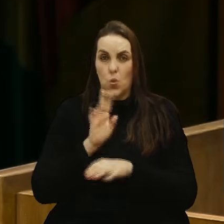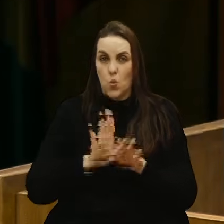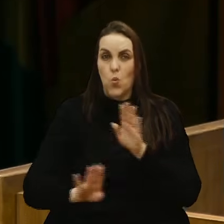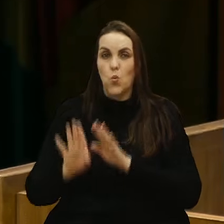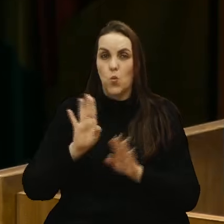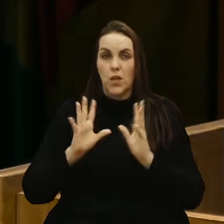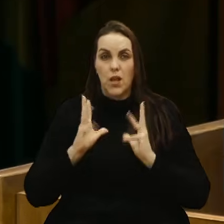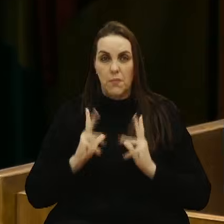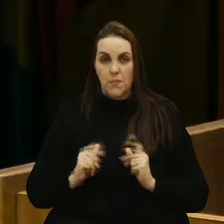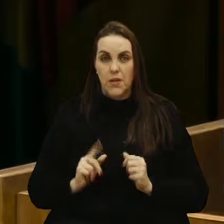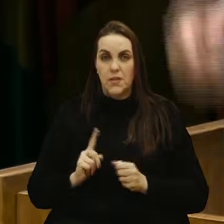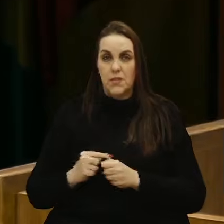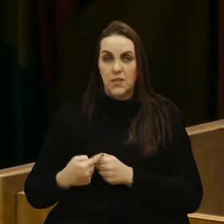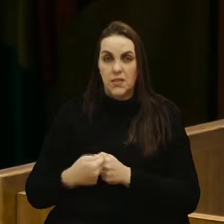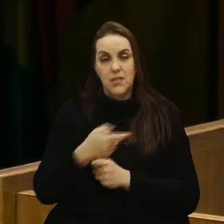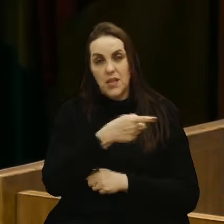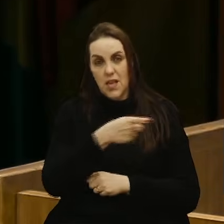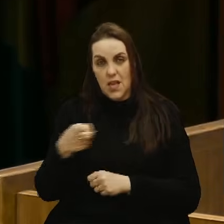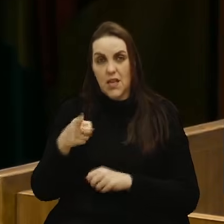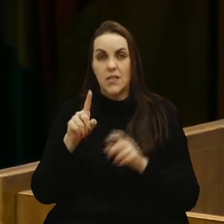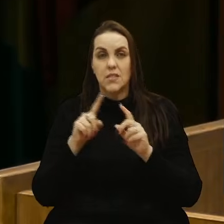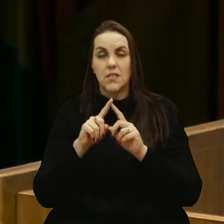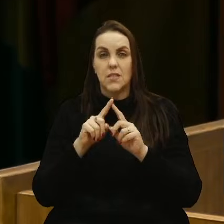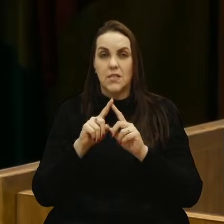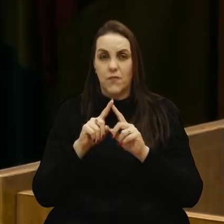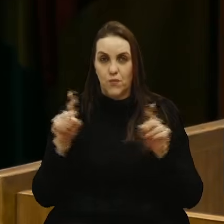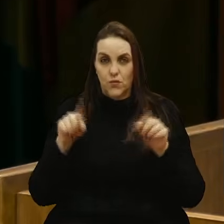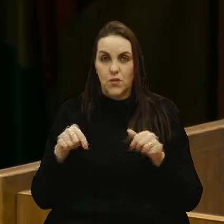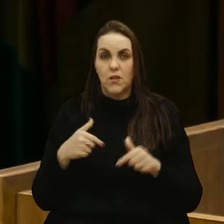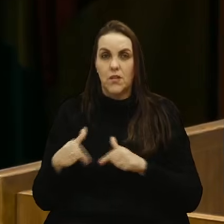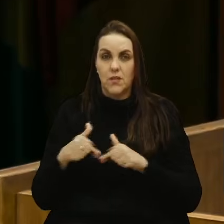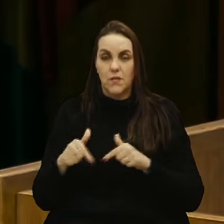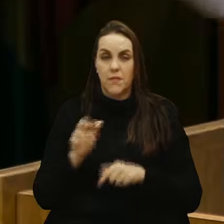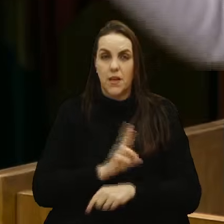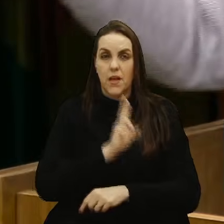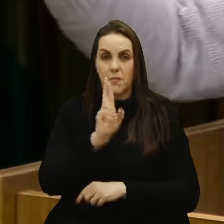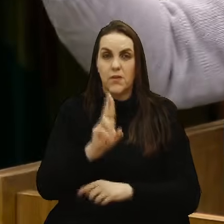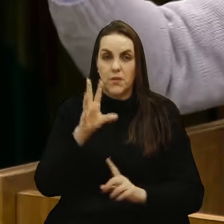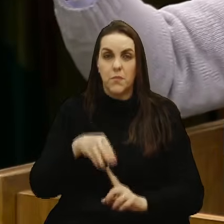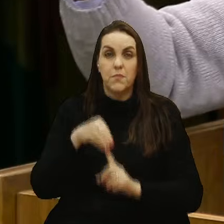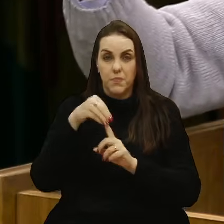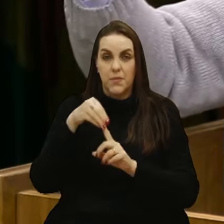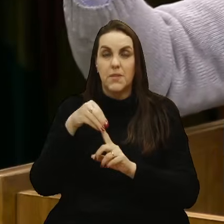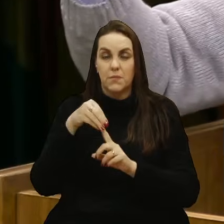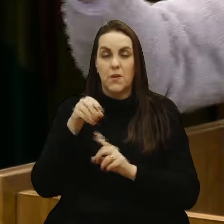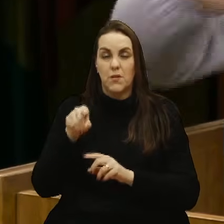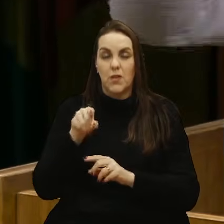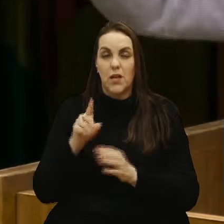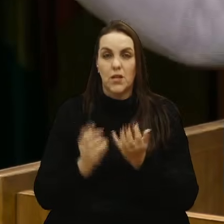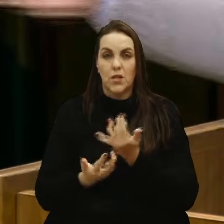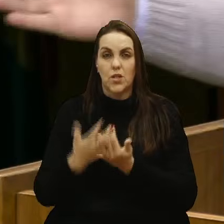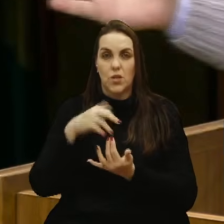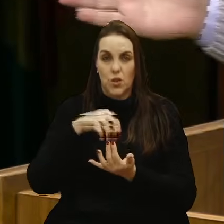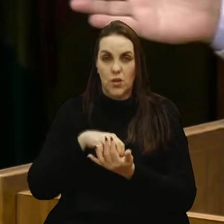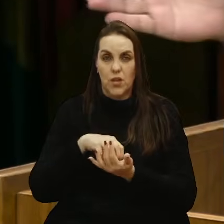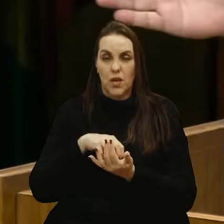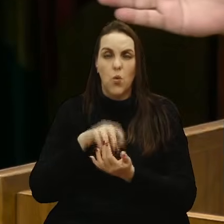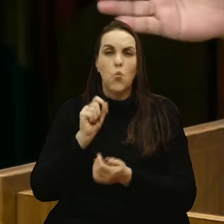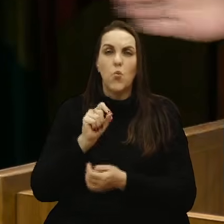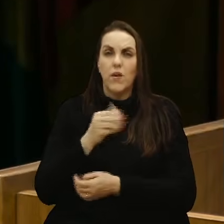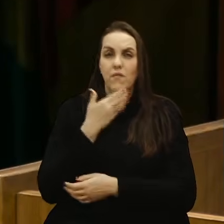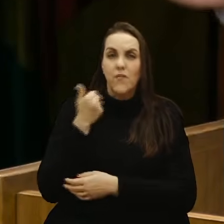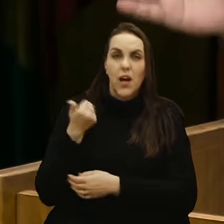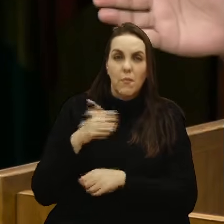nossa cidade são esses trabalhadores que representam o principal ativo da Codeca. O que vale mais na